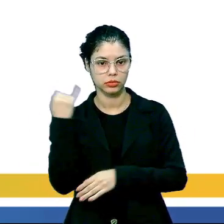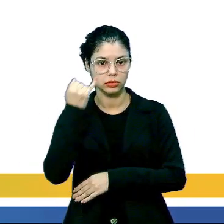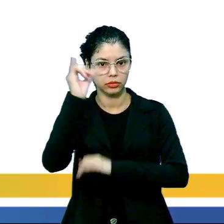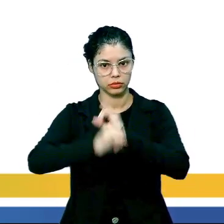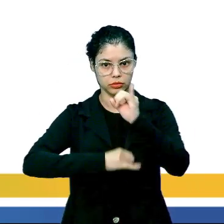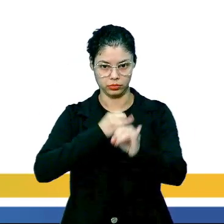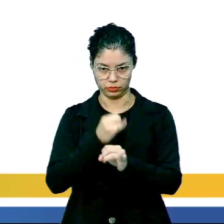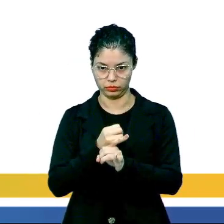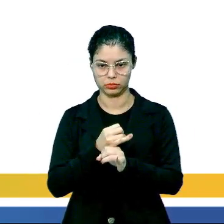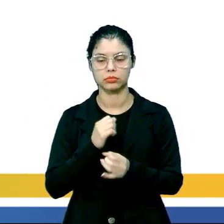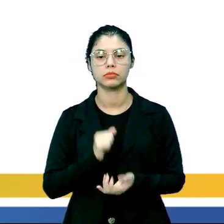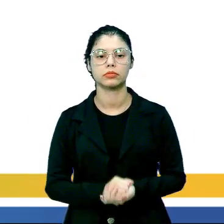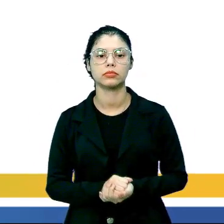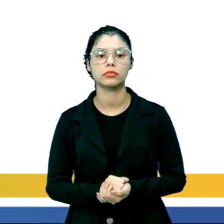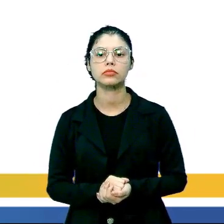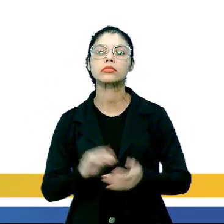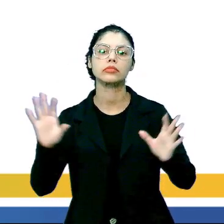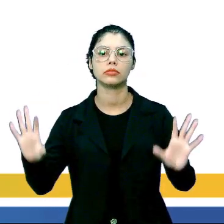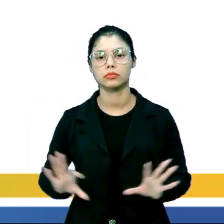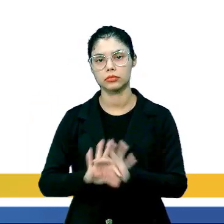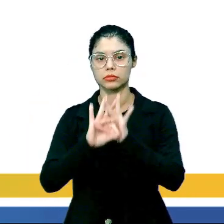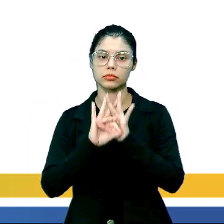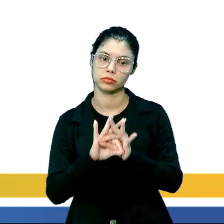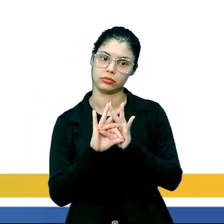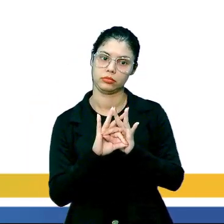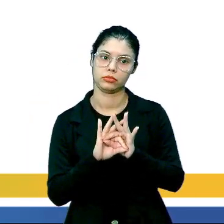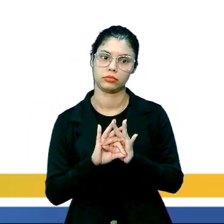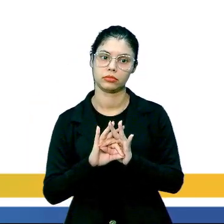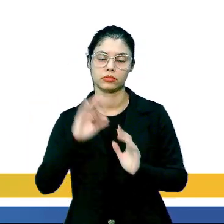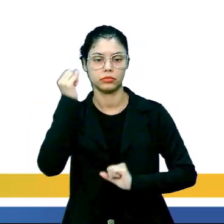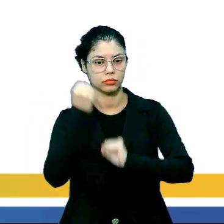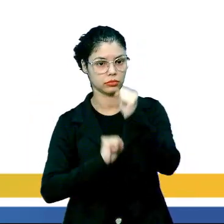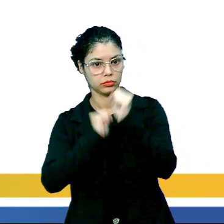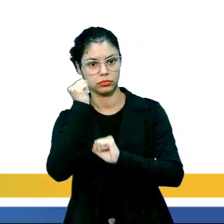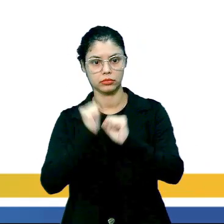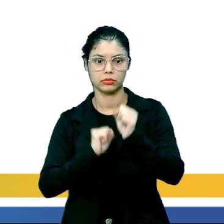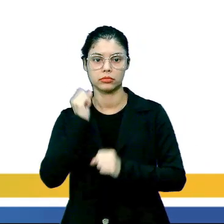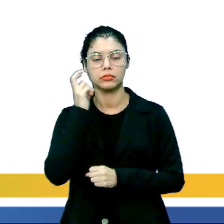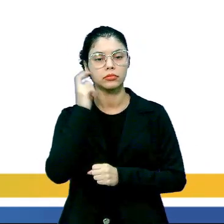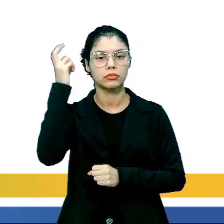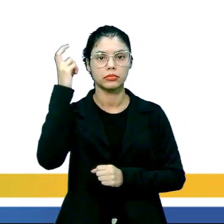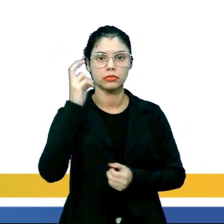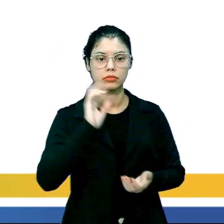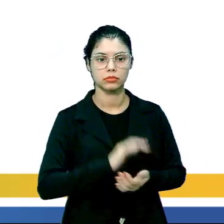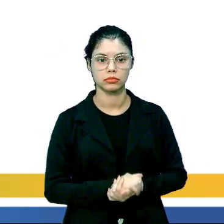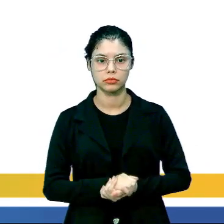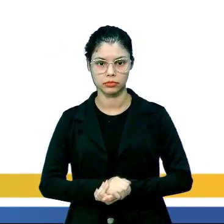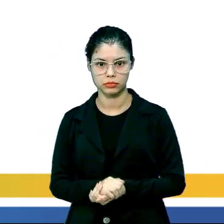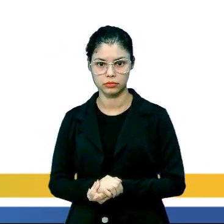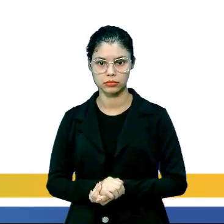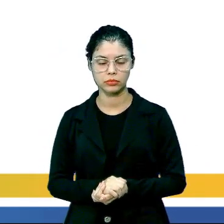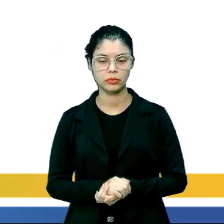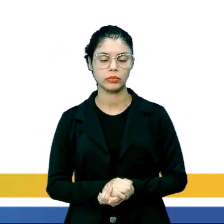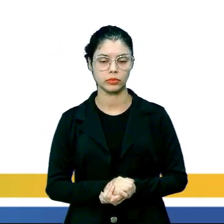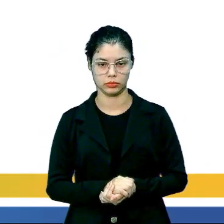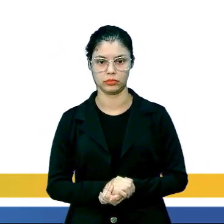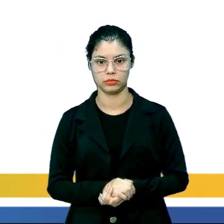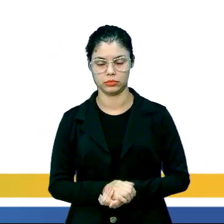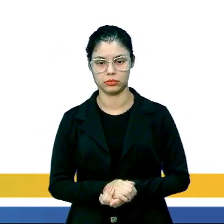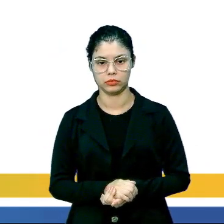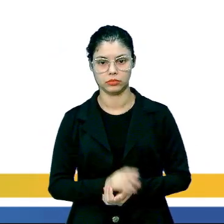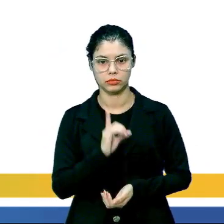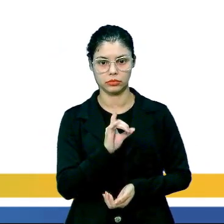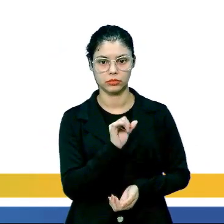e principalmente hoje a internet são os principais aliados da indústria cultural